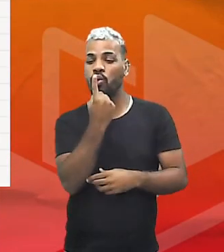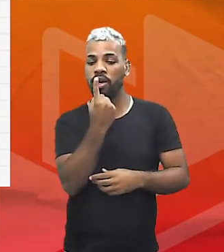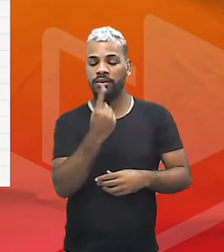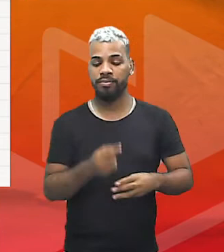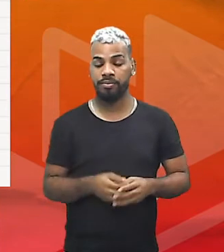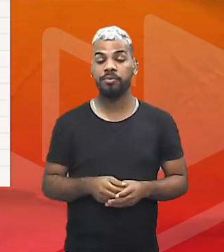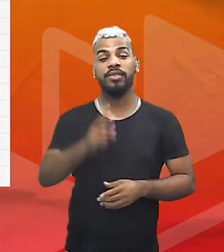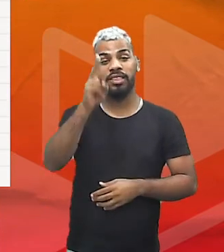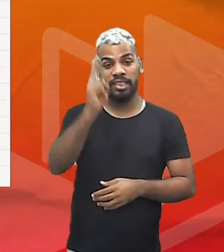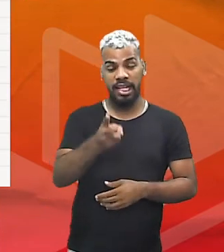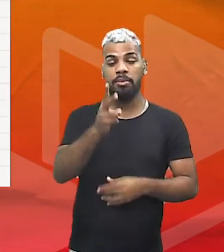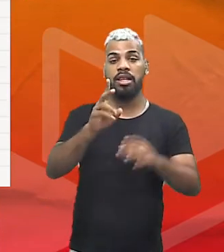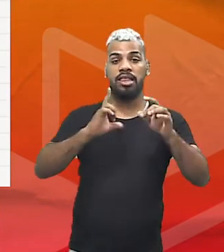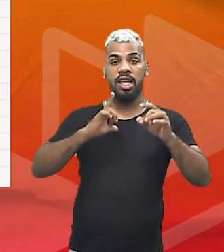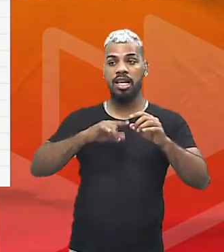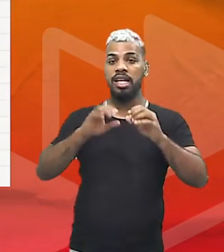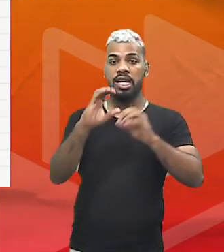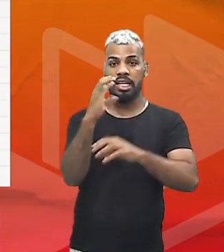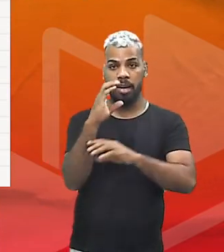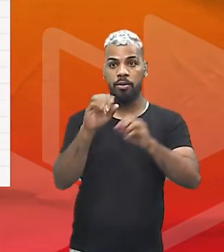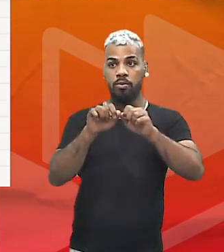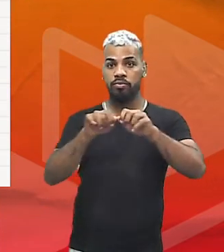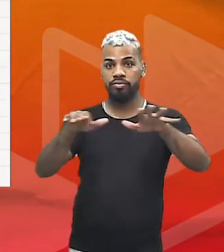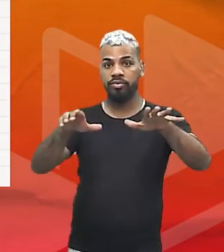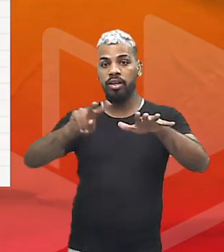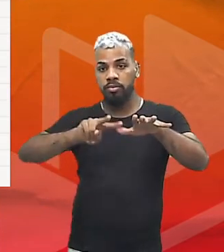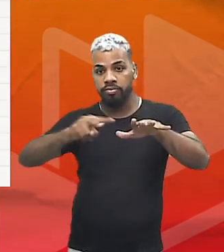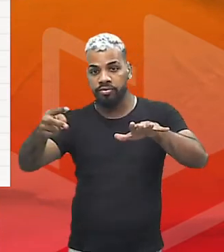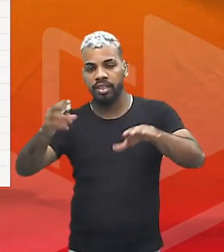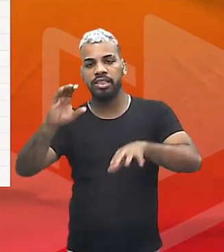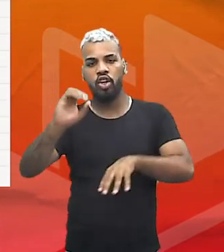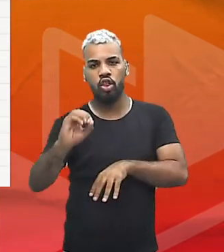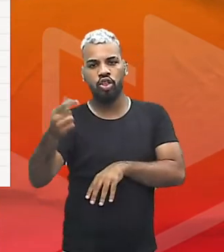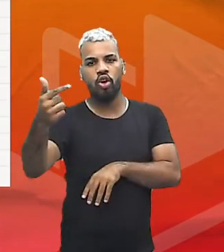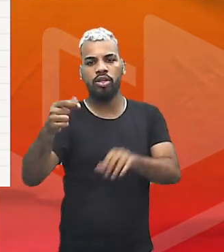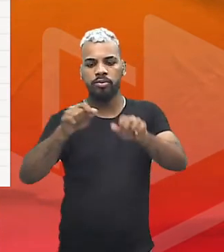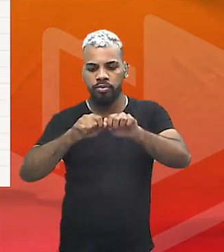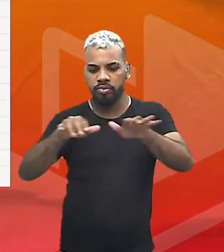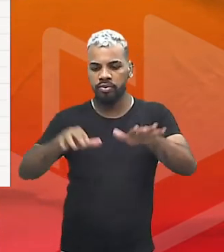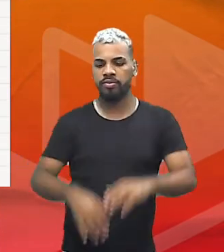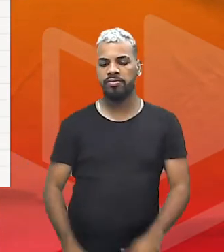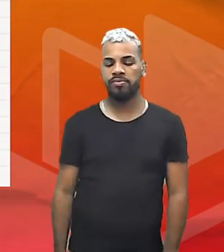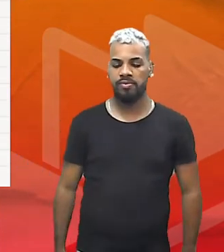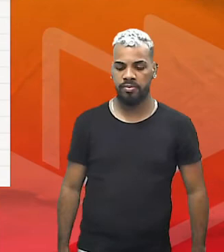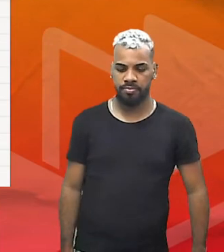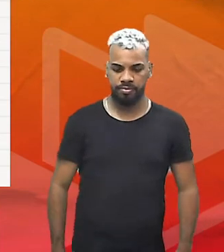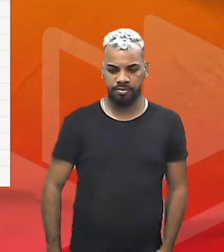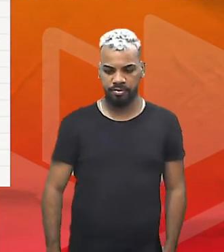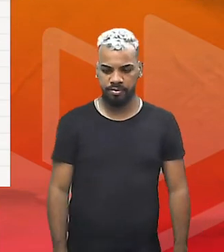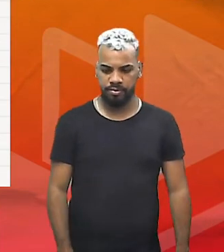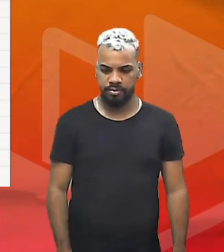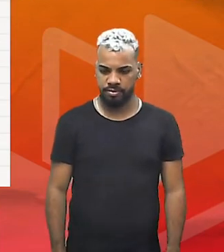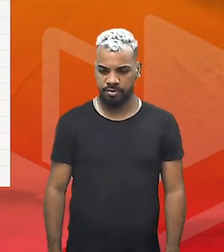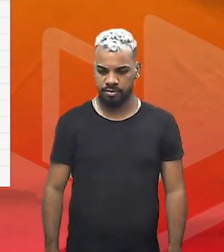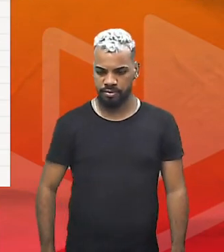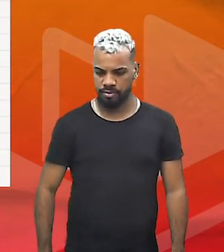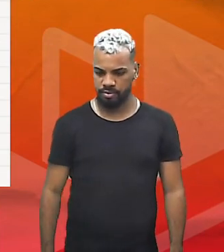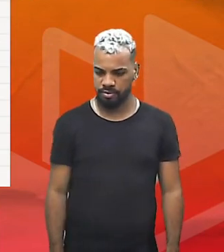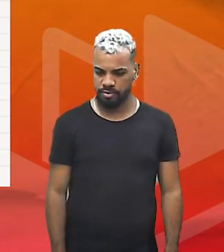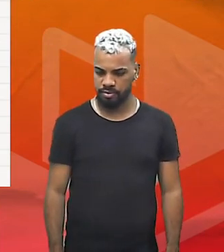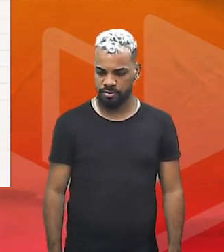o carbono sempre é liberado na forma de CO2 Então você chega aqui ó e diz aqui eu vou liberar o